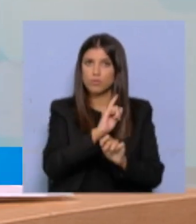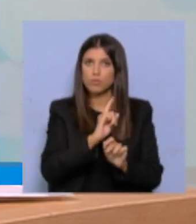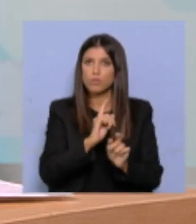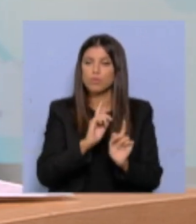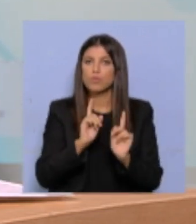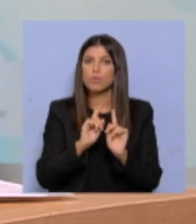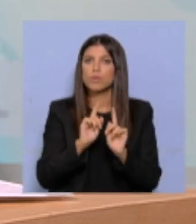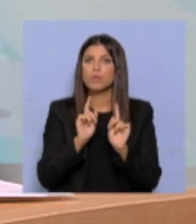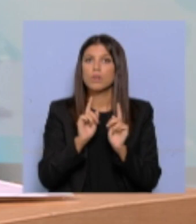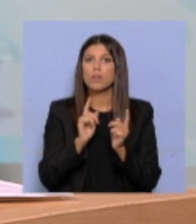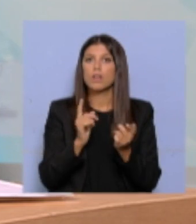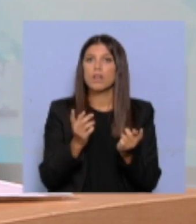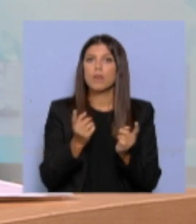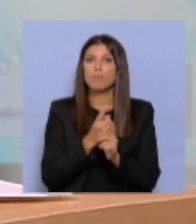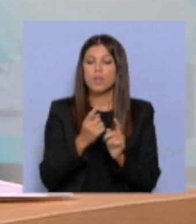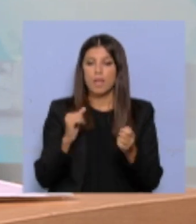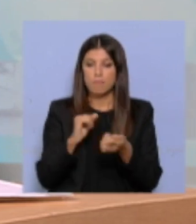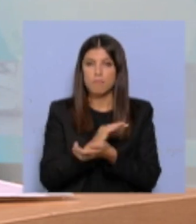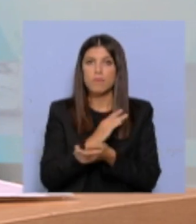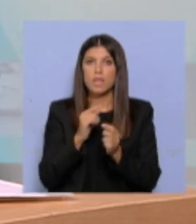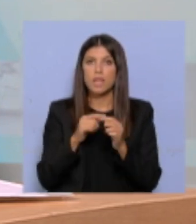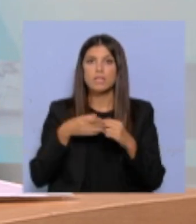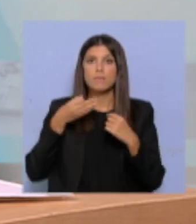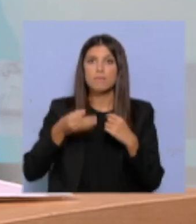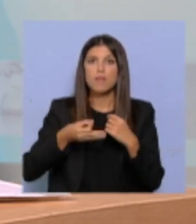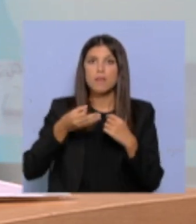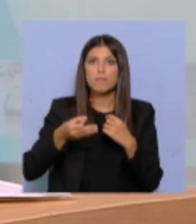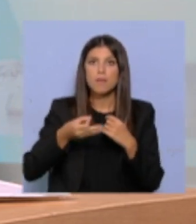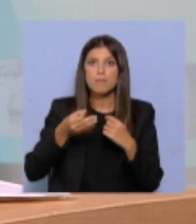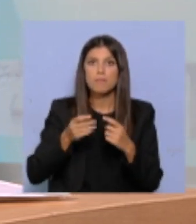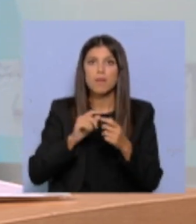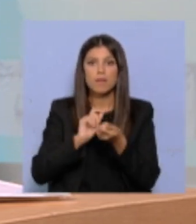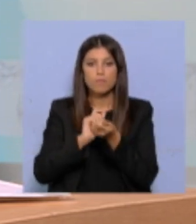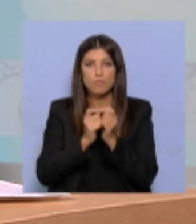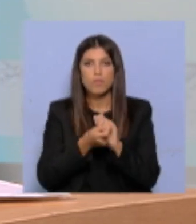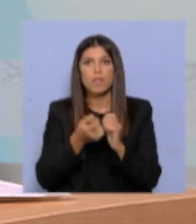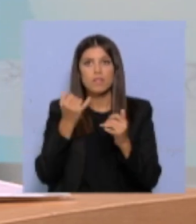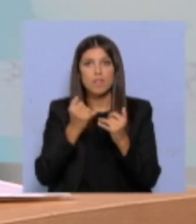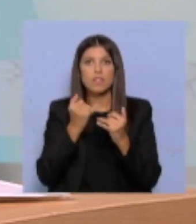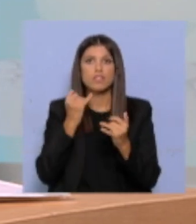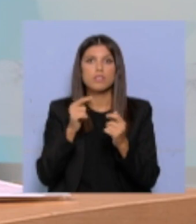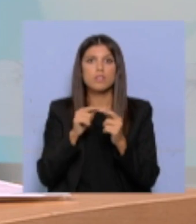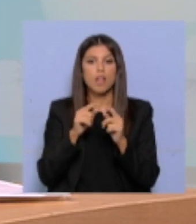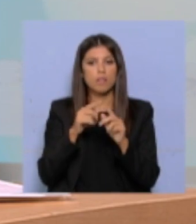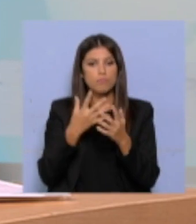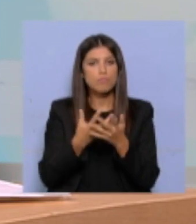até porque a imprensa tem feito um trabalho de transição para o digital que eu considero notável. Já